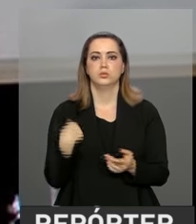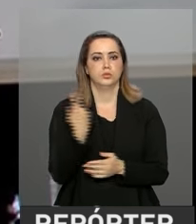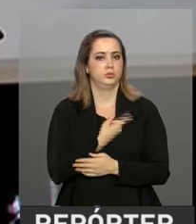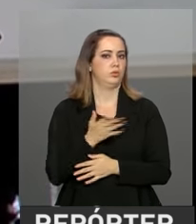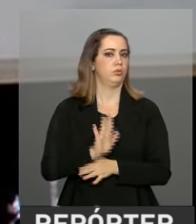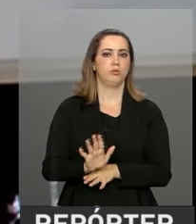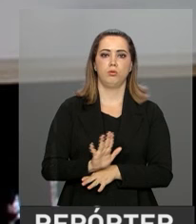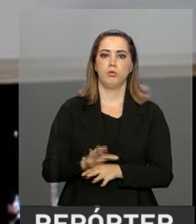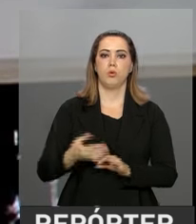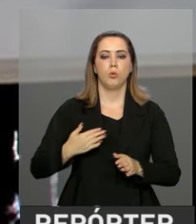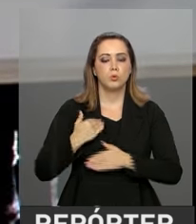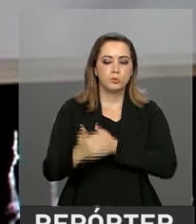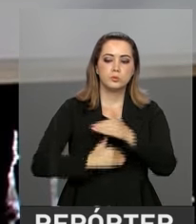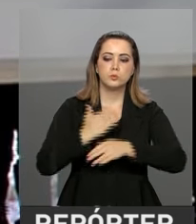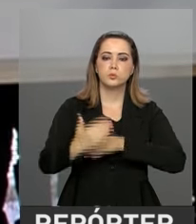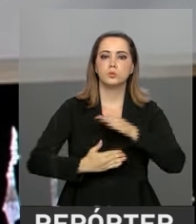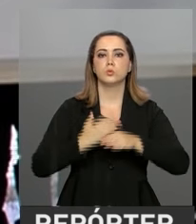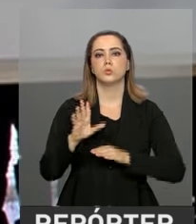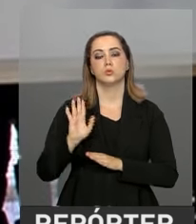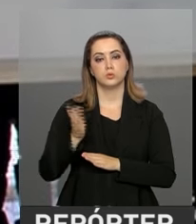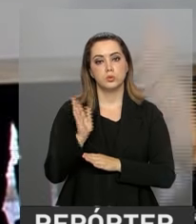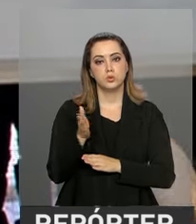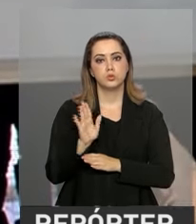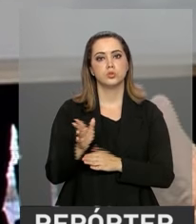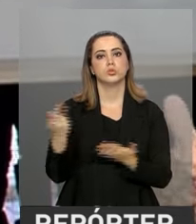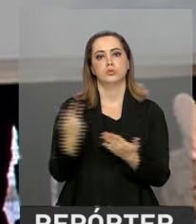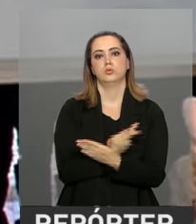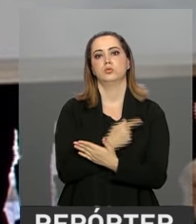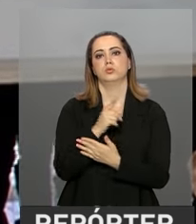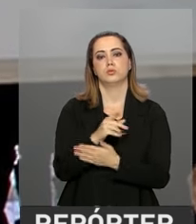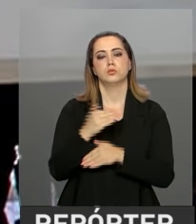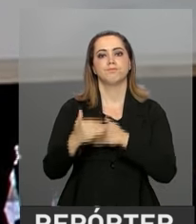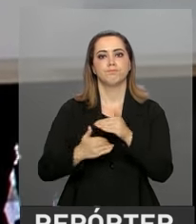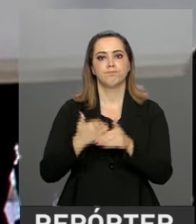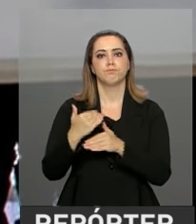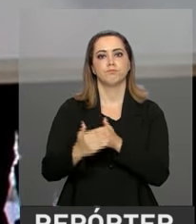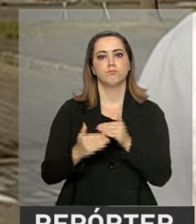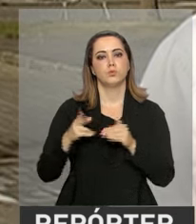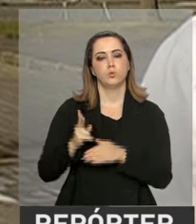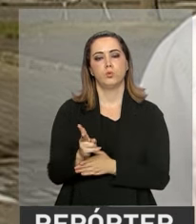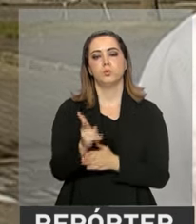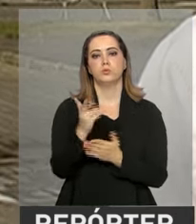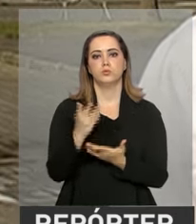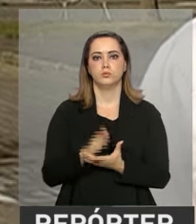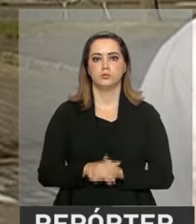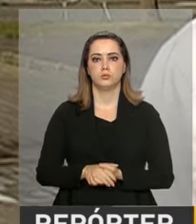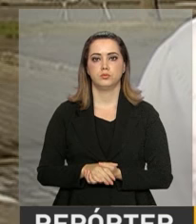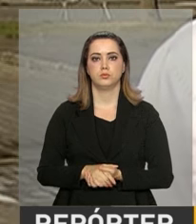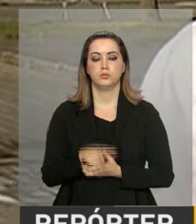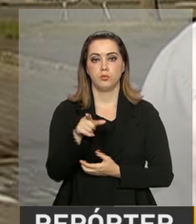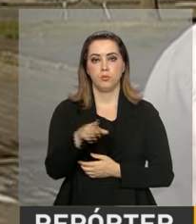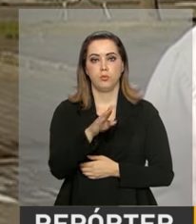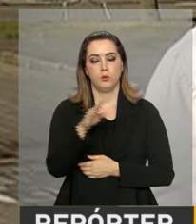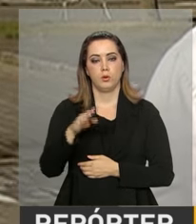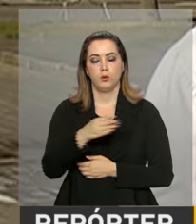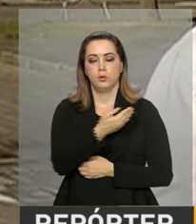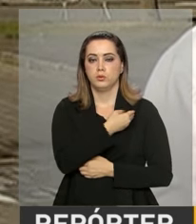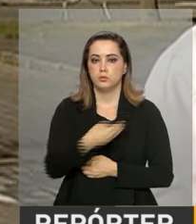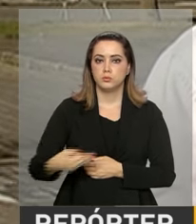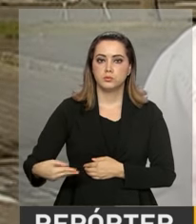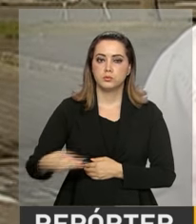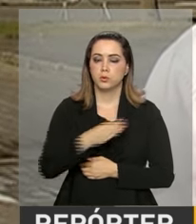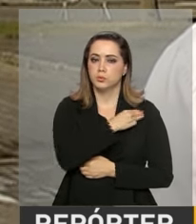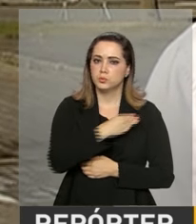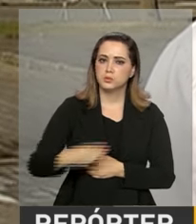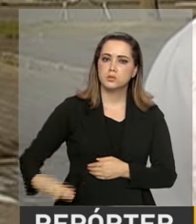fazer isso. Vamos prosseguir como estamos indo, como veio até o momento e como estamos prosseguindo aqui nas mesmas condições. O ministro chefe do gabinete de segurança